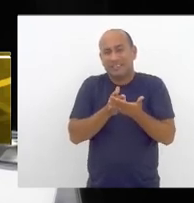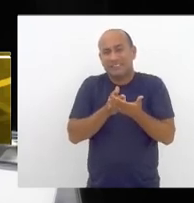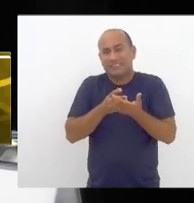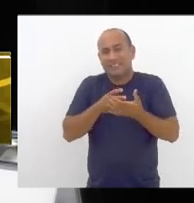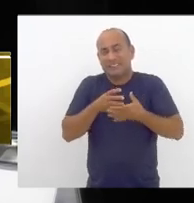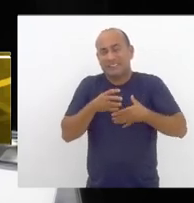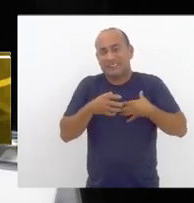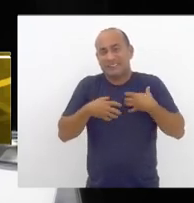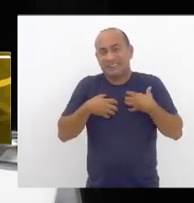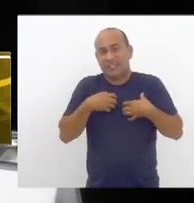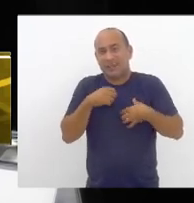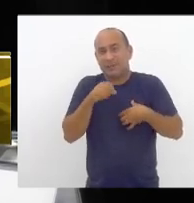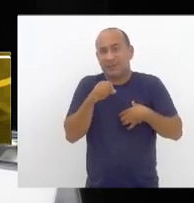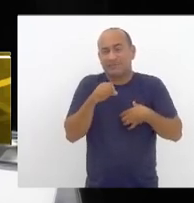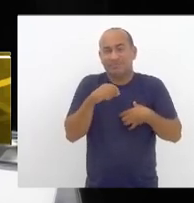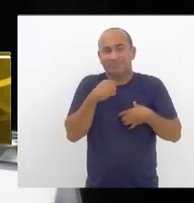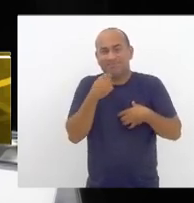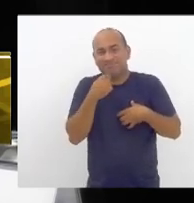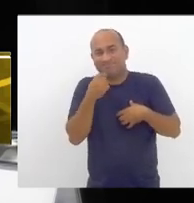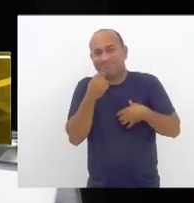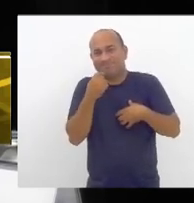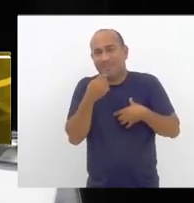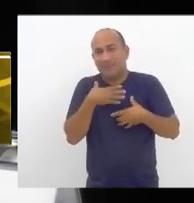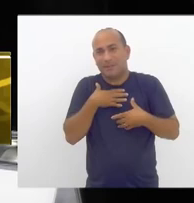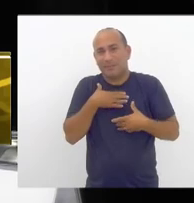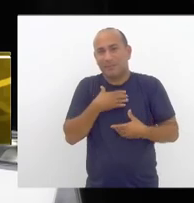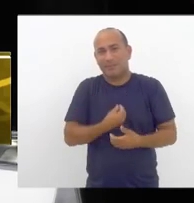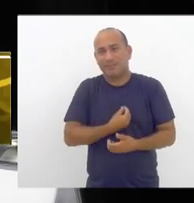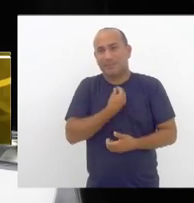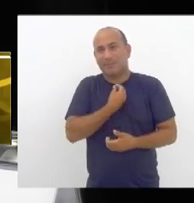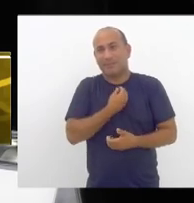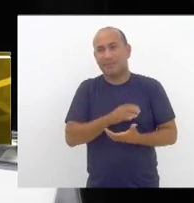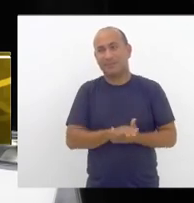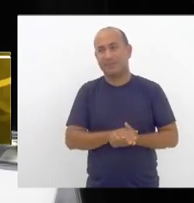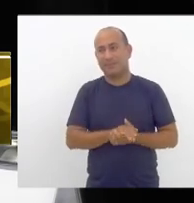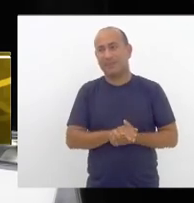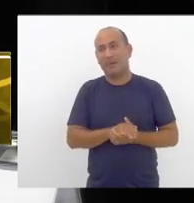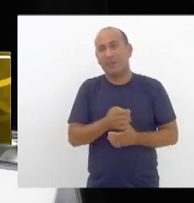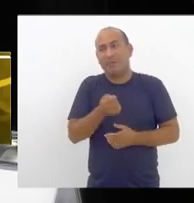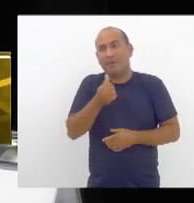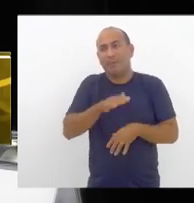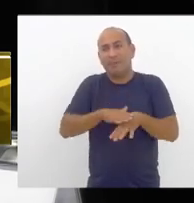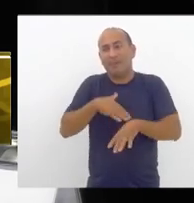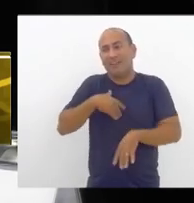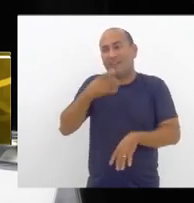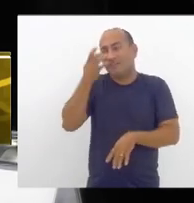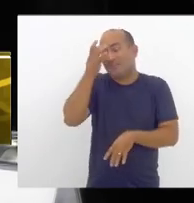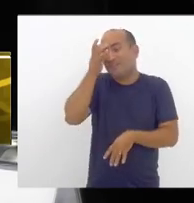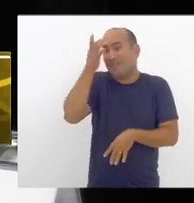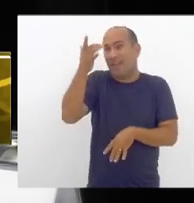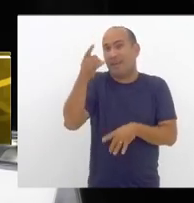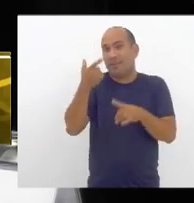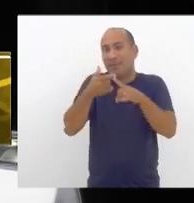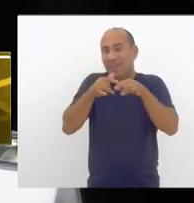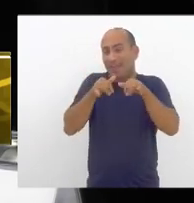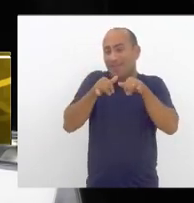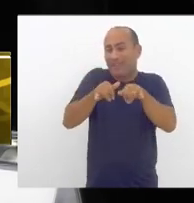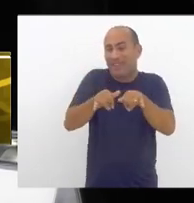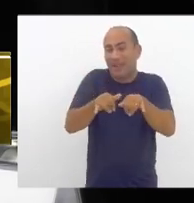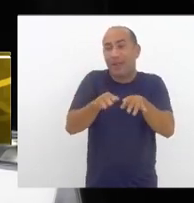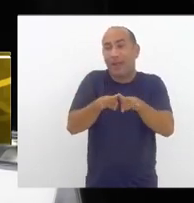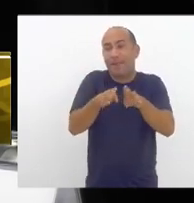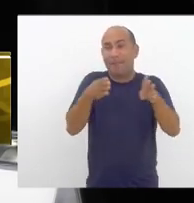essa incerteza e para mim eu acho que era um pouquinho mais fácil porque o supermercado estavam